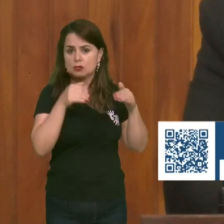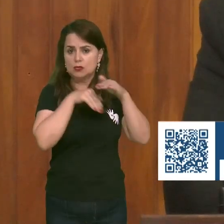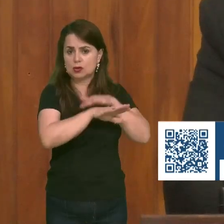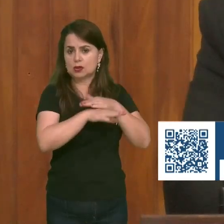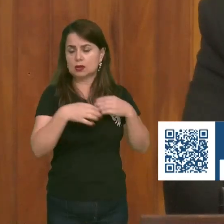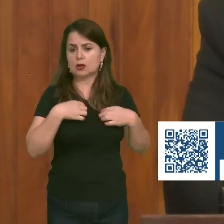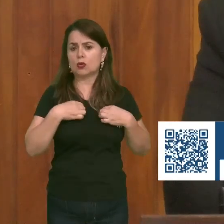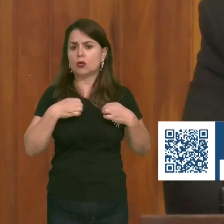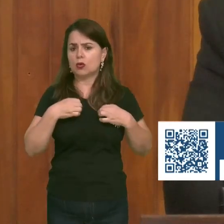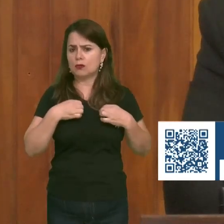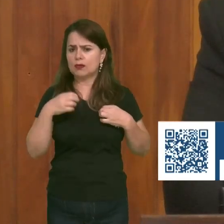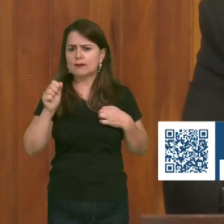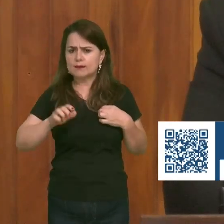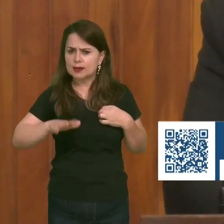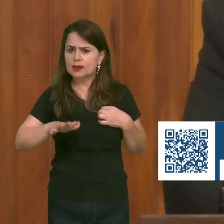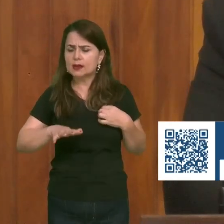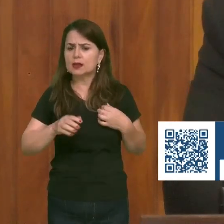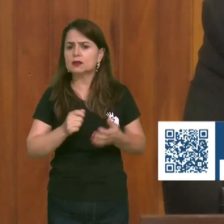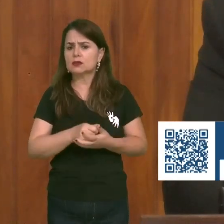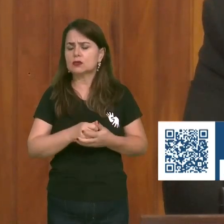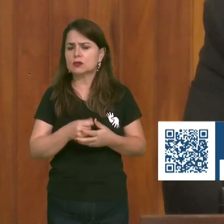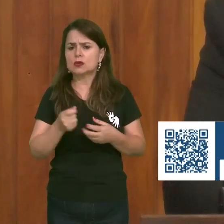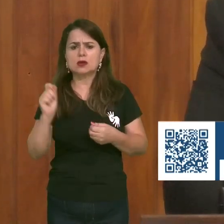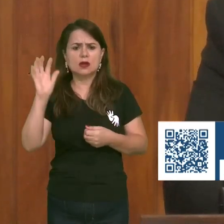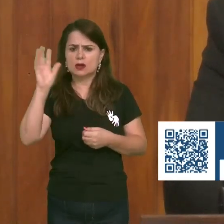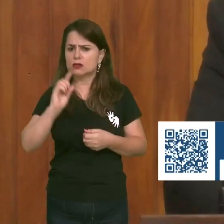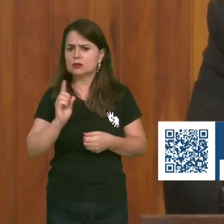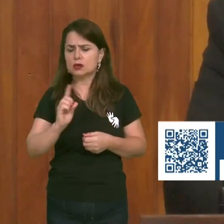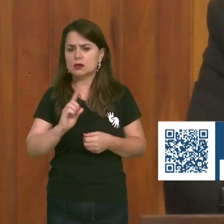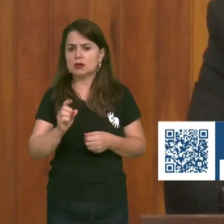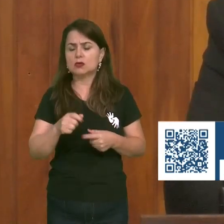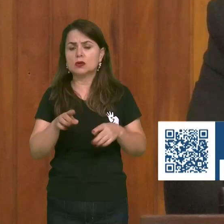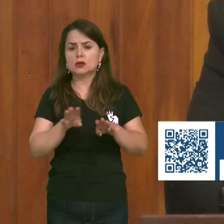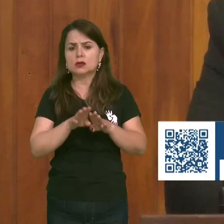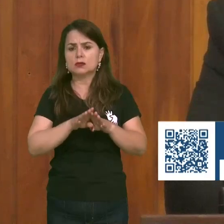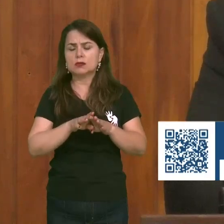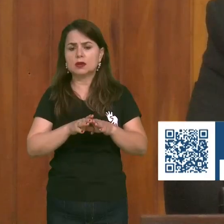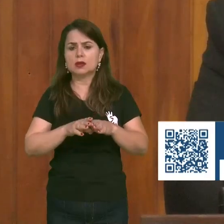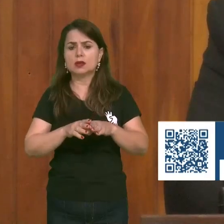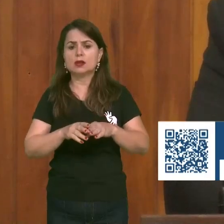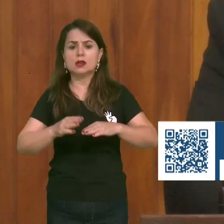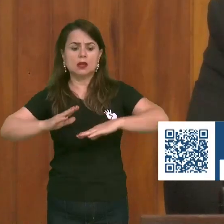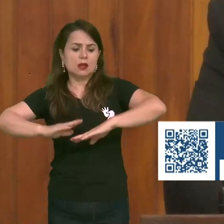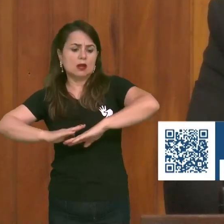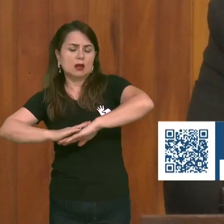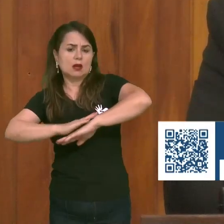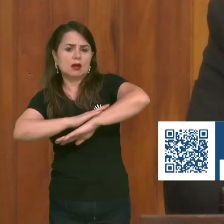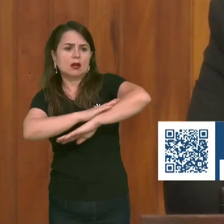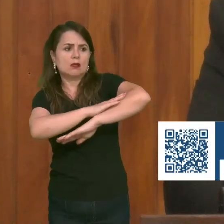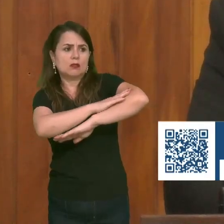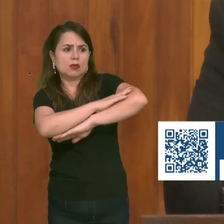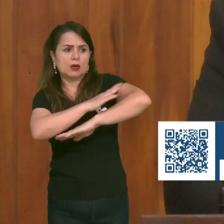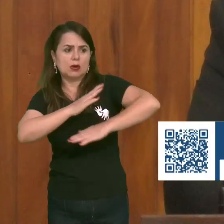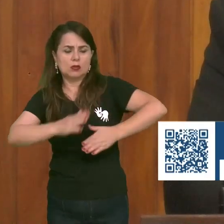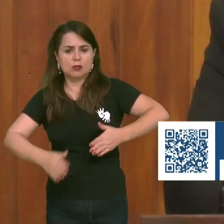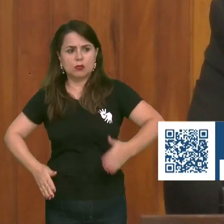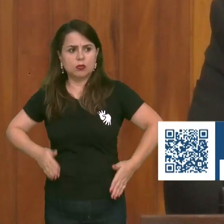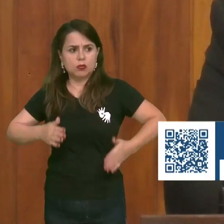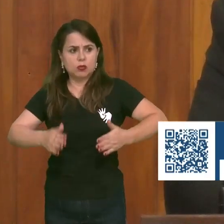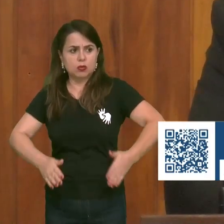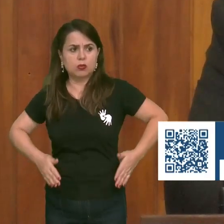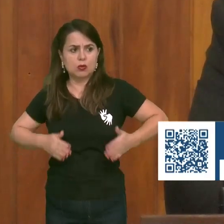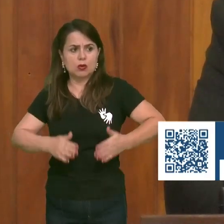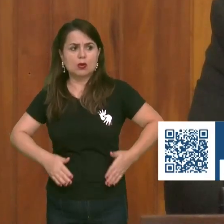barata armário no vestiário não tem uma rampa de acessibilidade na frente do Tiro de Guerra ninguém com cadeira de roda consegue